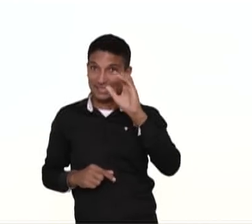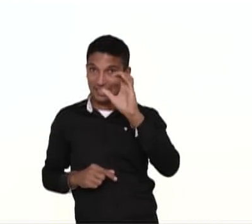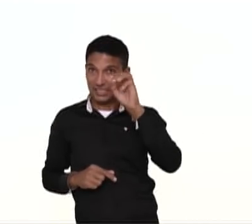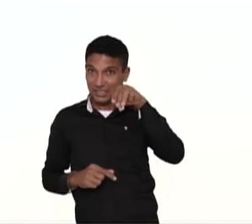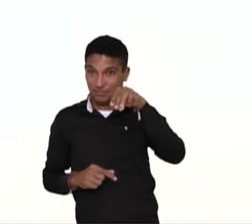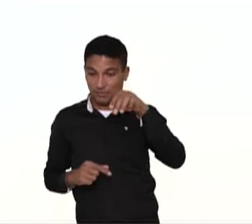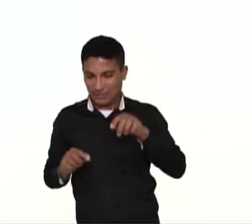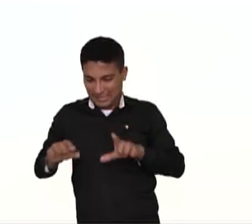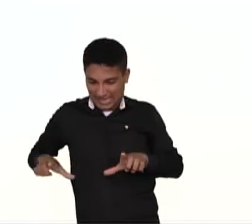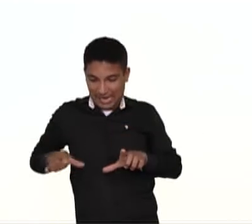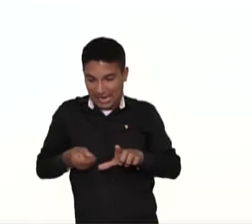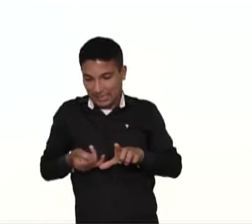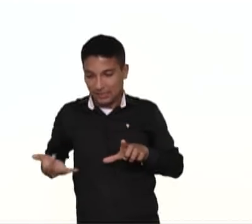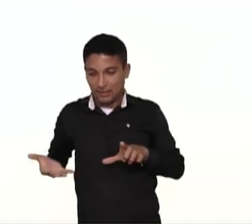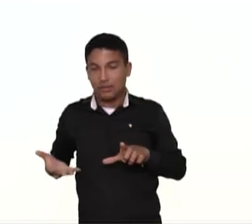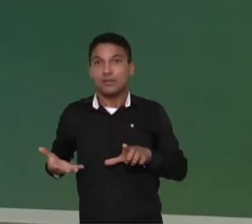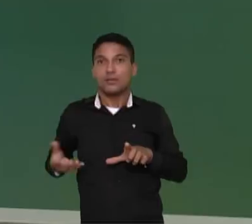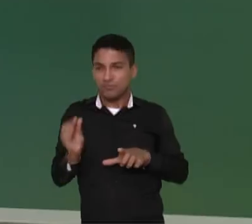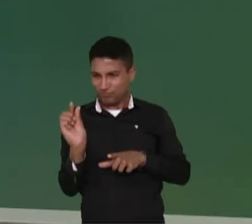cômodo?